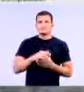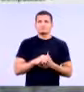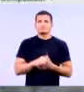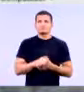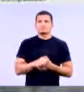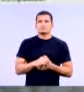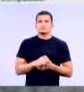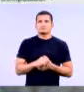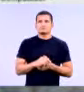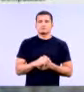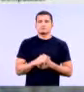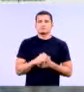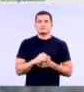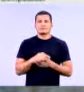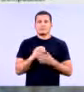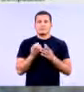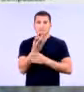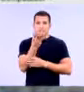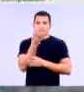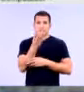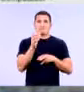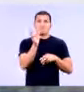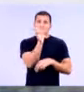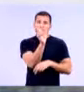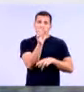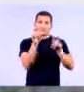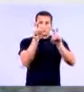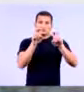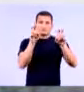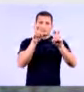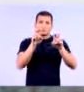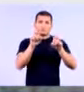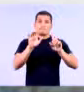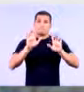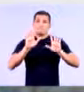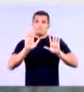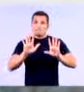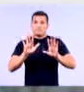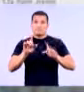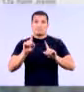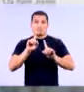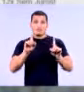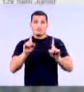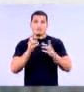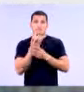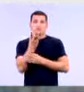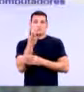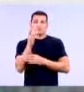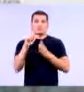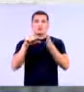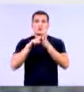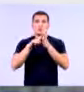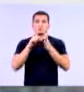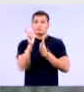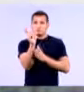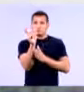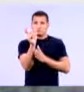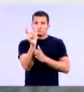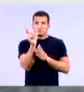aparecer a palavra computador, mas não vai aparecer aí a indicação de lojas de